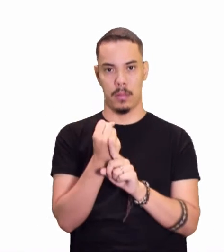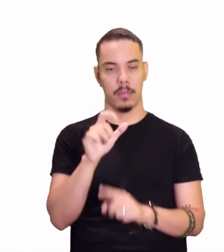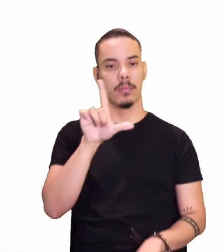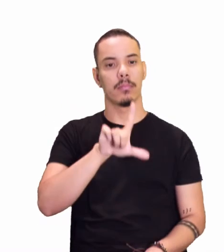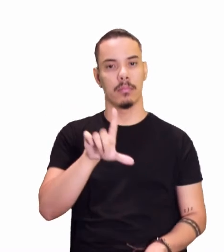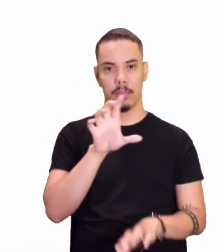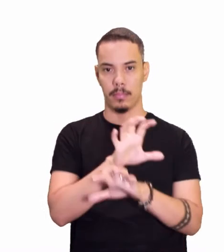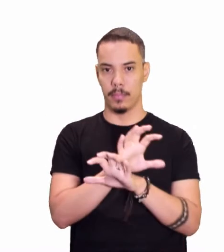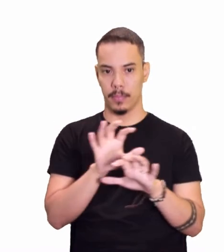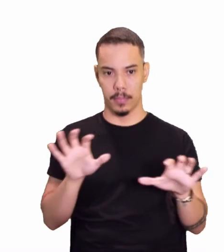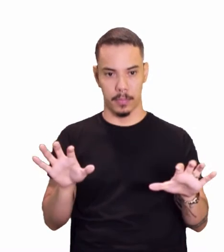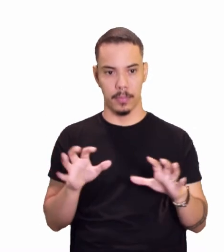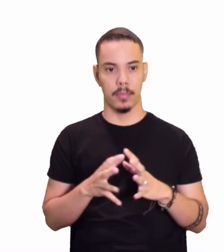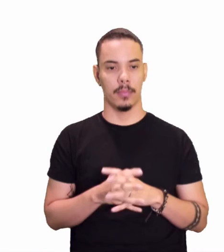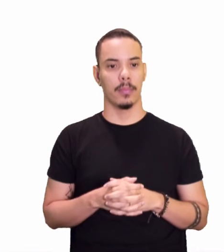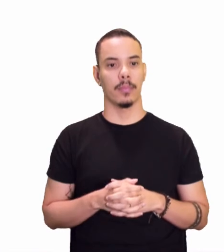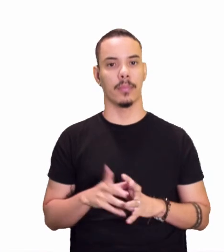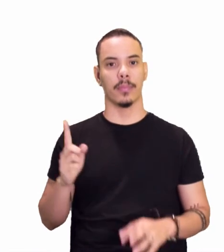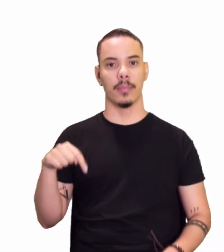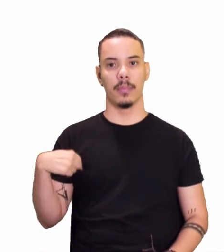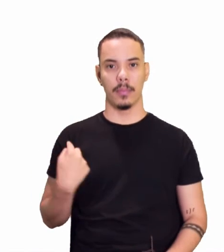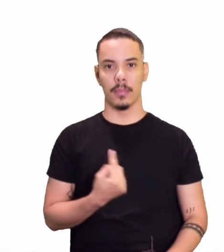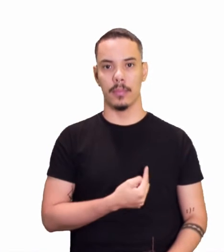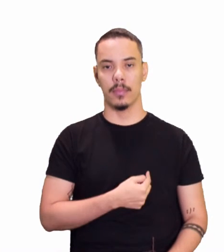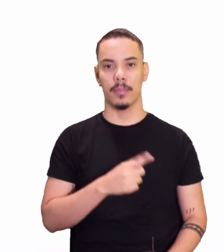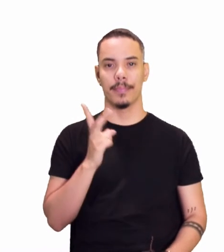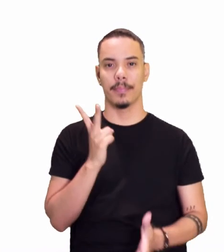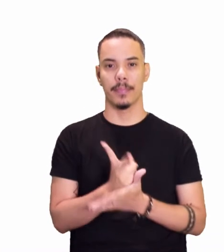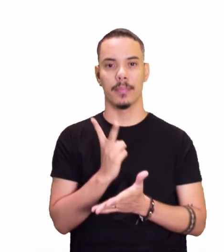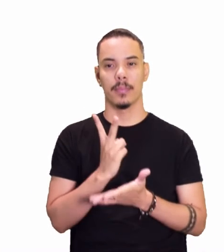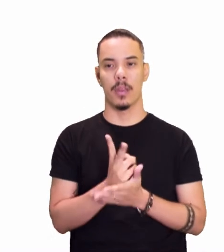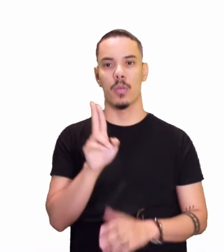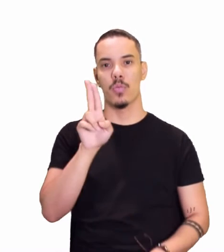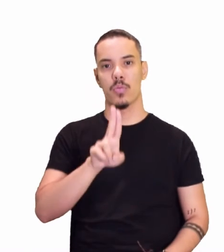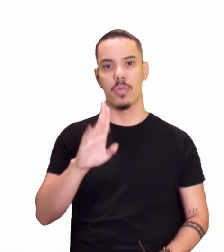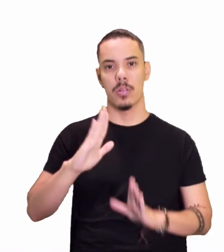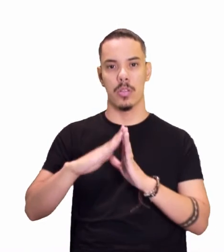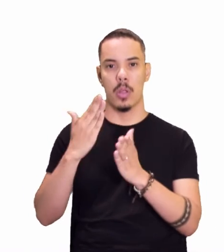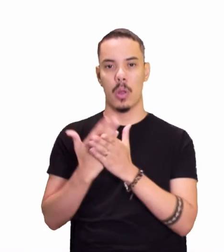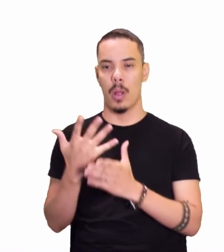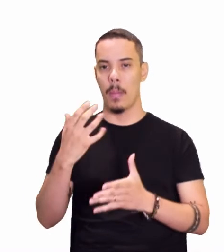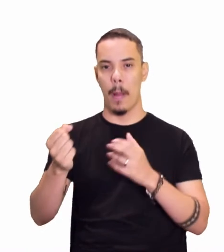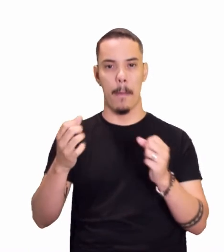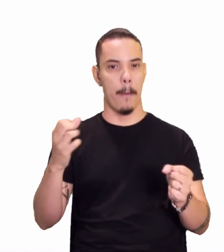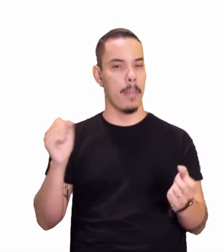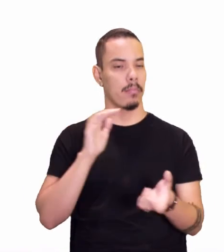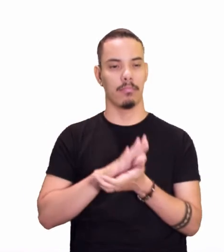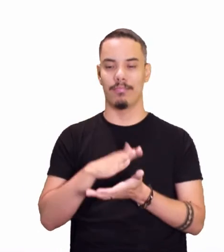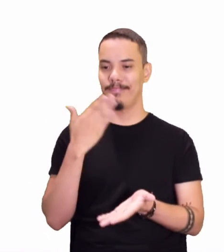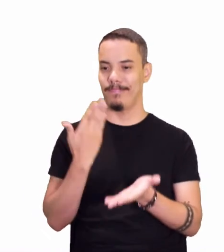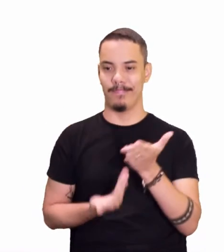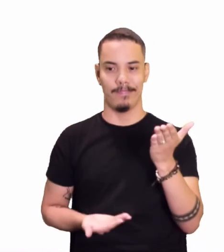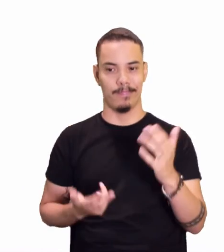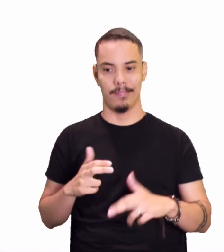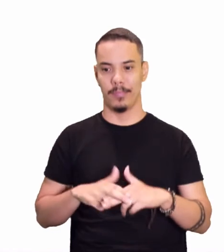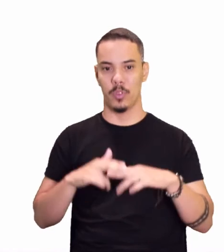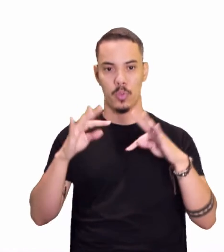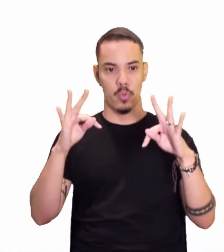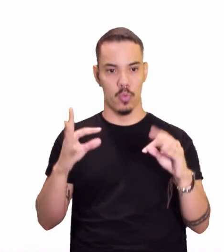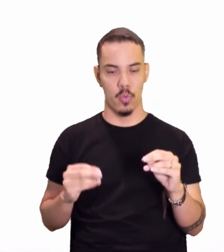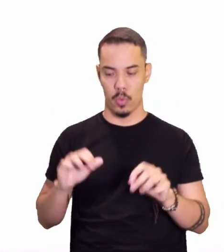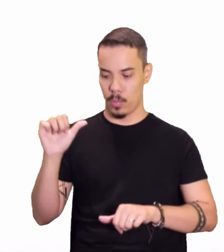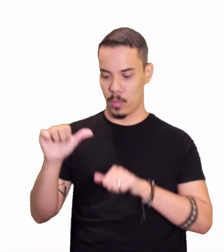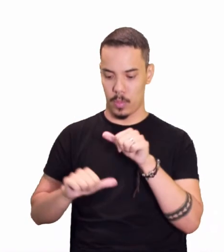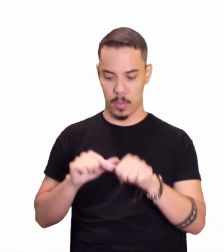A gente está sempre aí bebendo da fonte de uma outra escola, né? Nada se perde, né? Porque, como fala, Tudo né? se copia, se Pega um modifica e